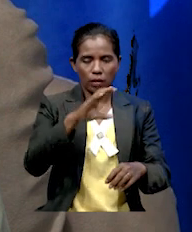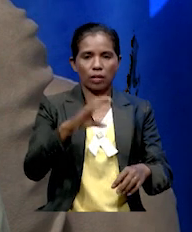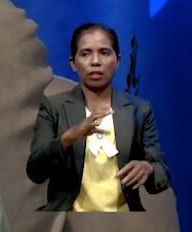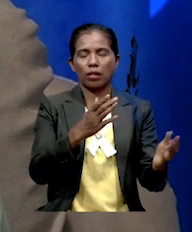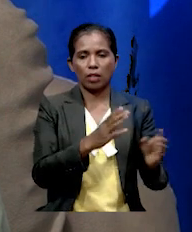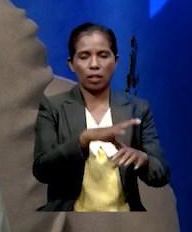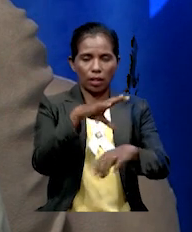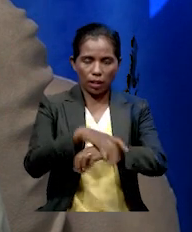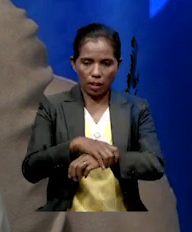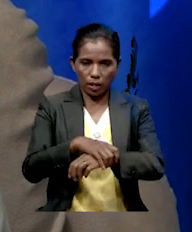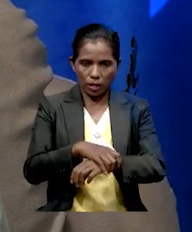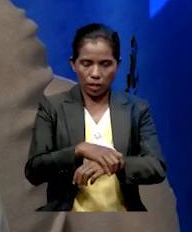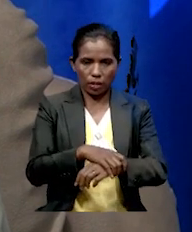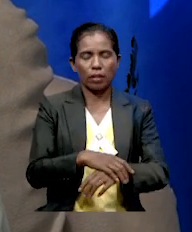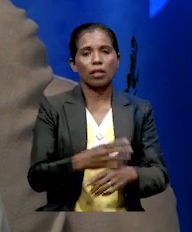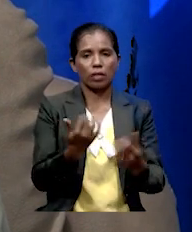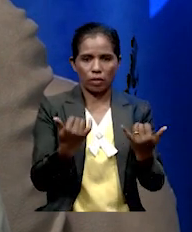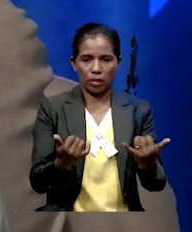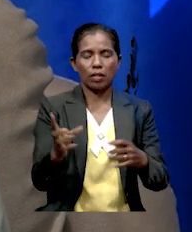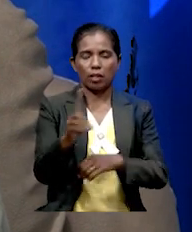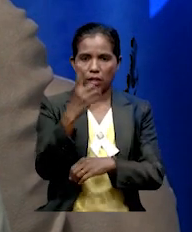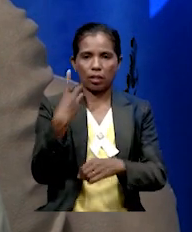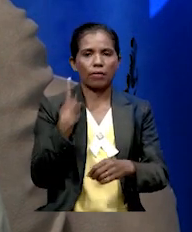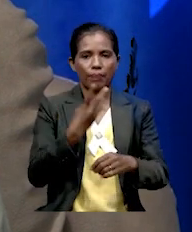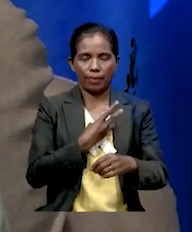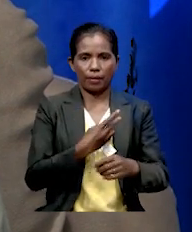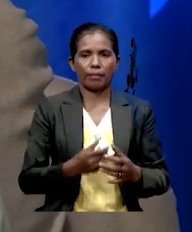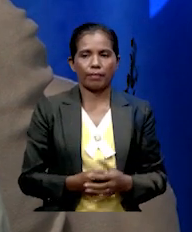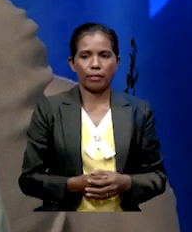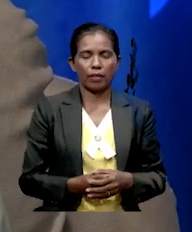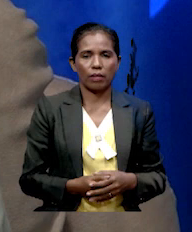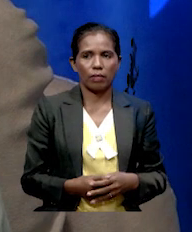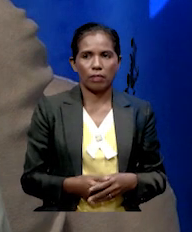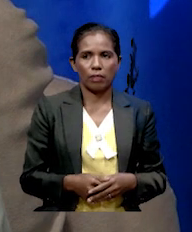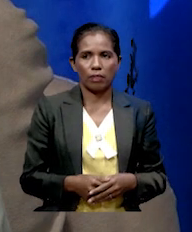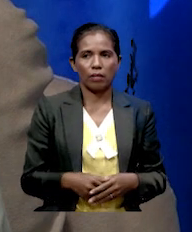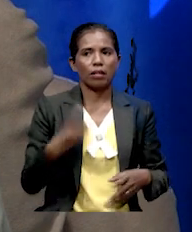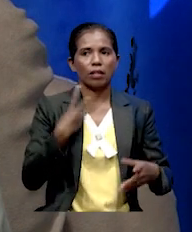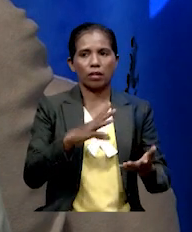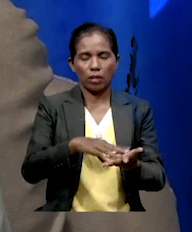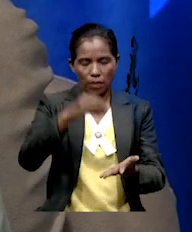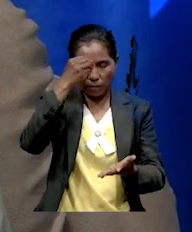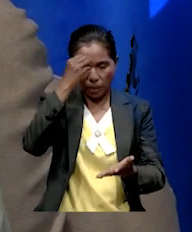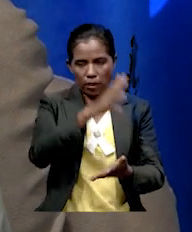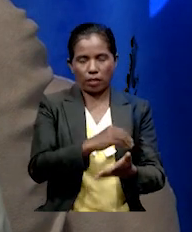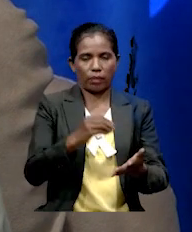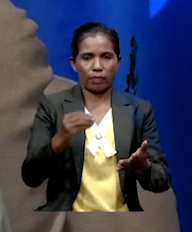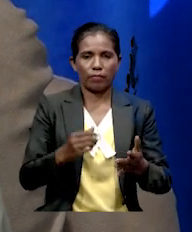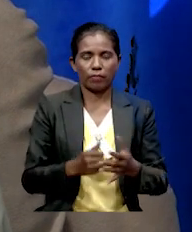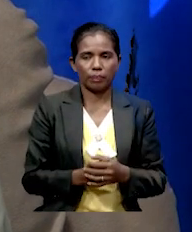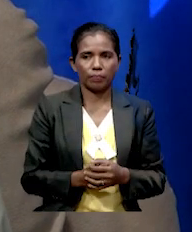de executa e o hinda de ite executa mandado referido ita se apresenta sira ba primeiro interrogatório